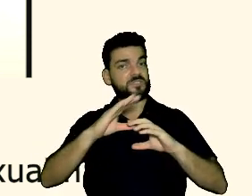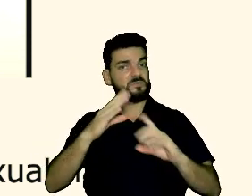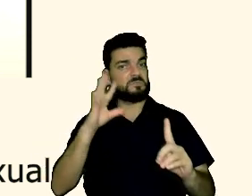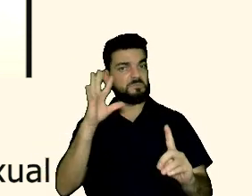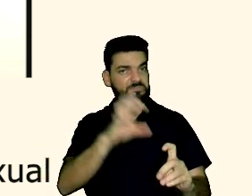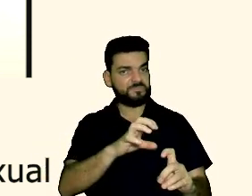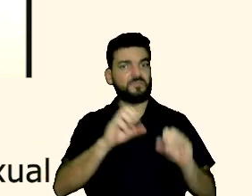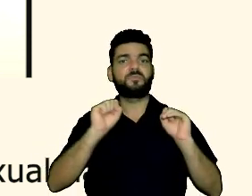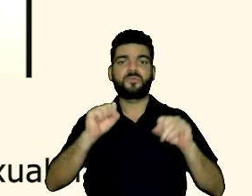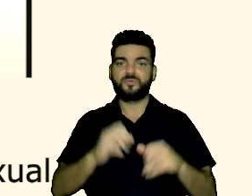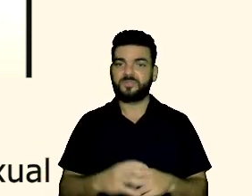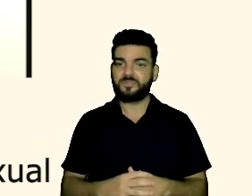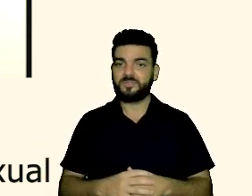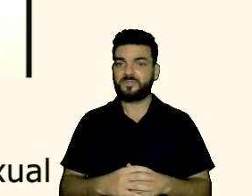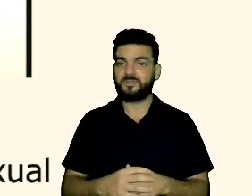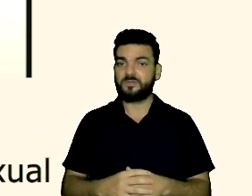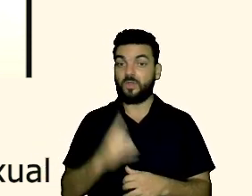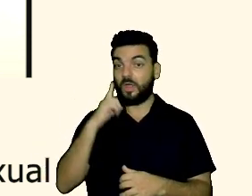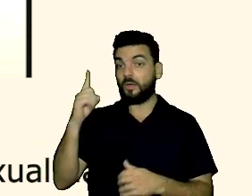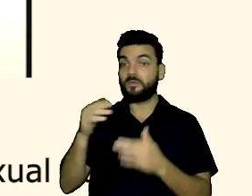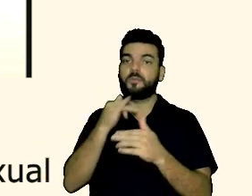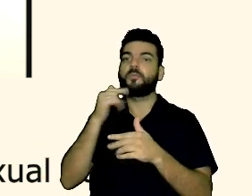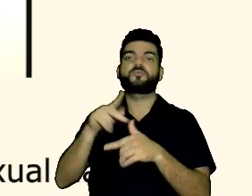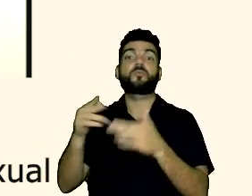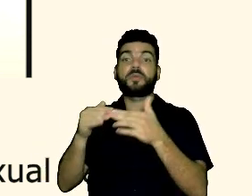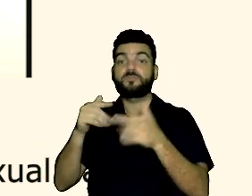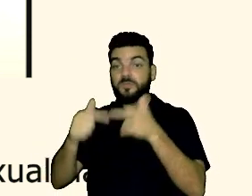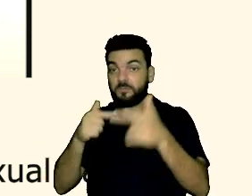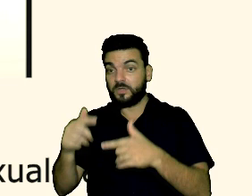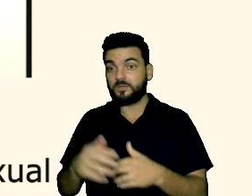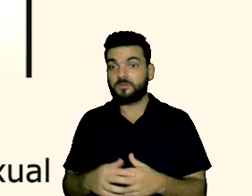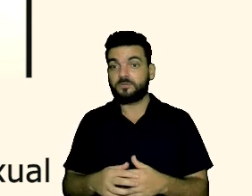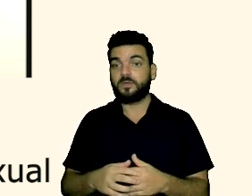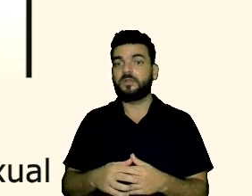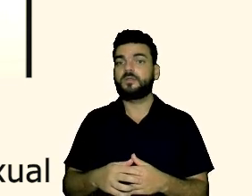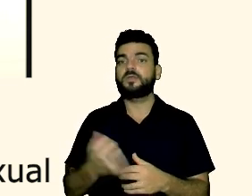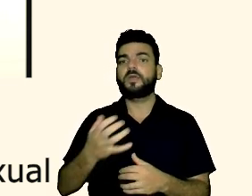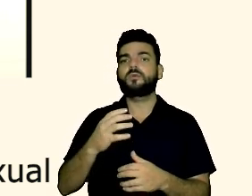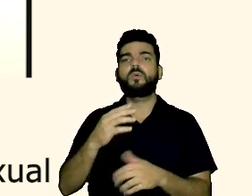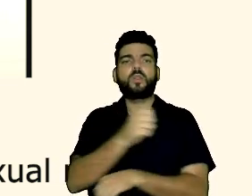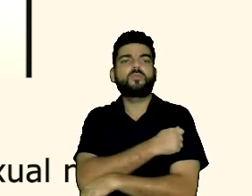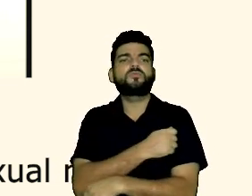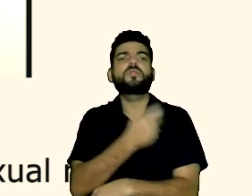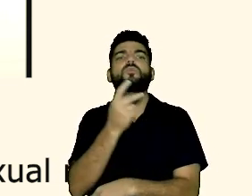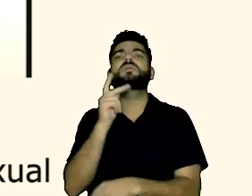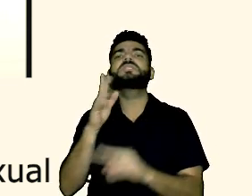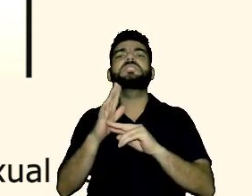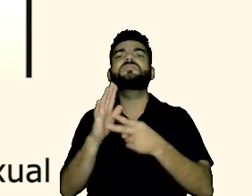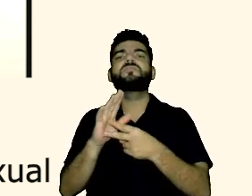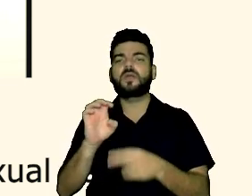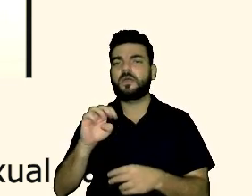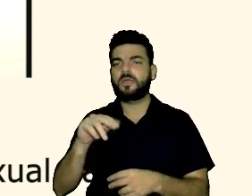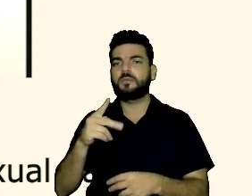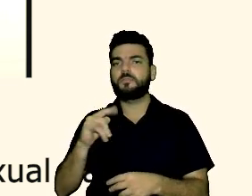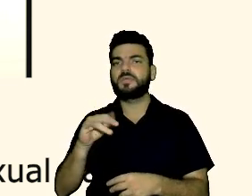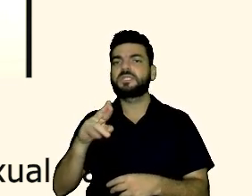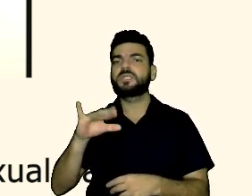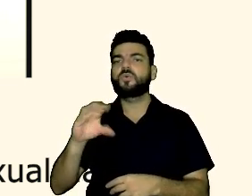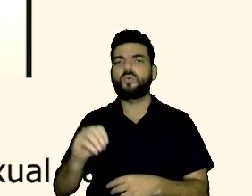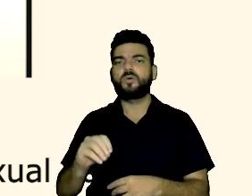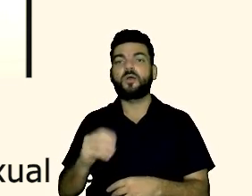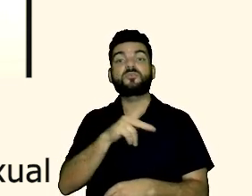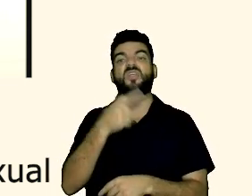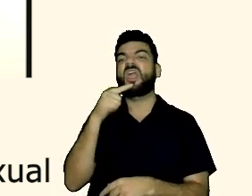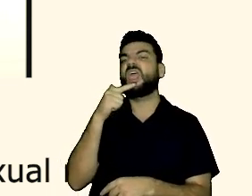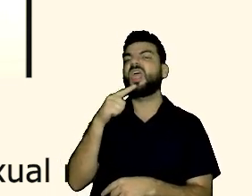quer empiricamente, o aluno diz, mas o que é empírico? E ele ironizando, ah, vai pesquisar, se não for empiricamente eu